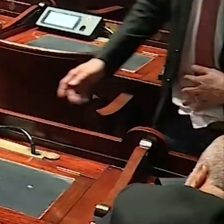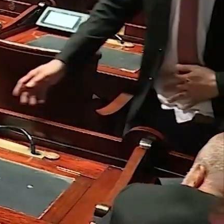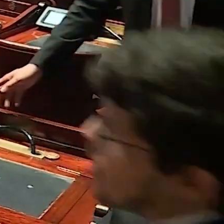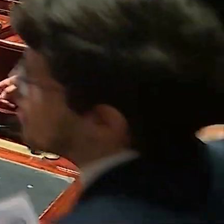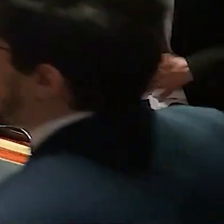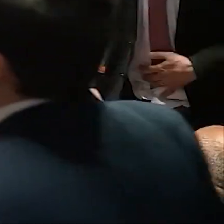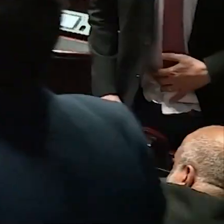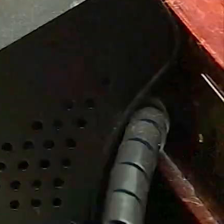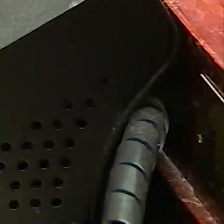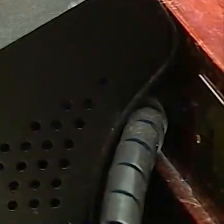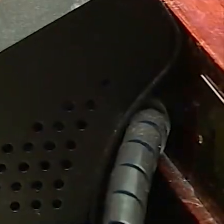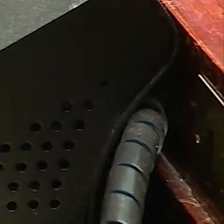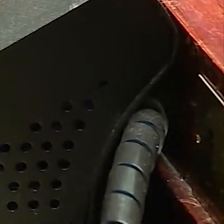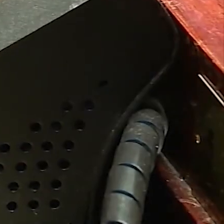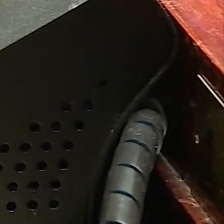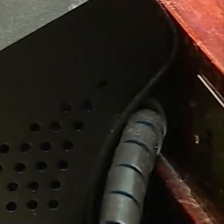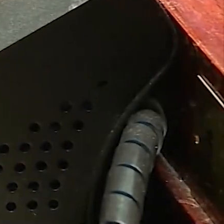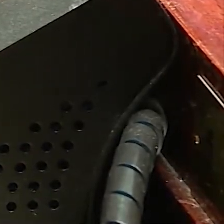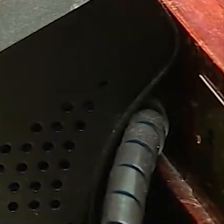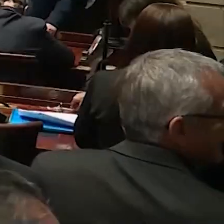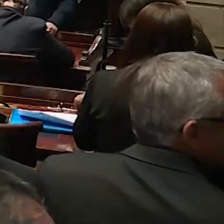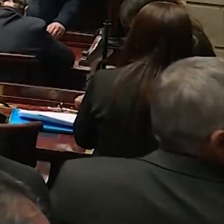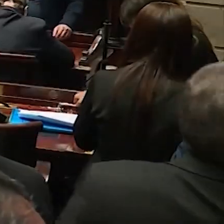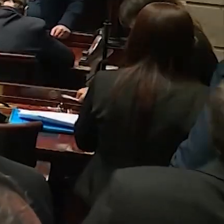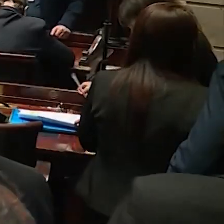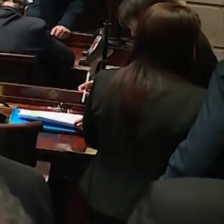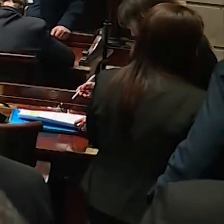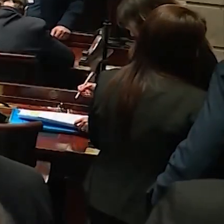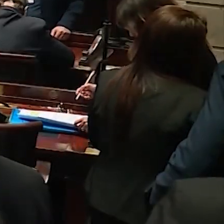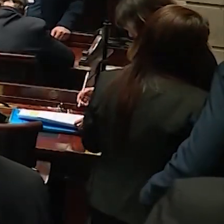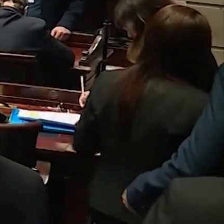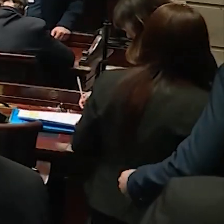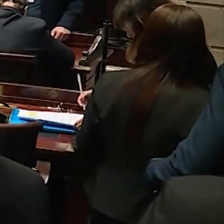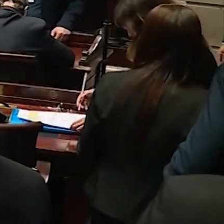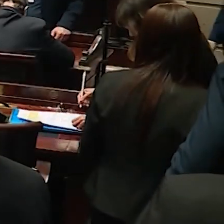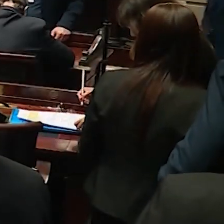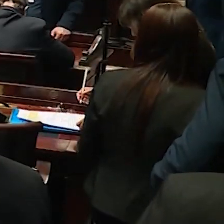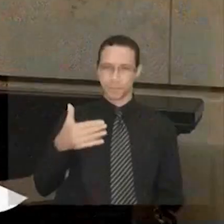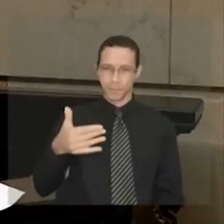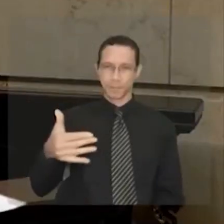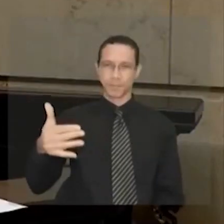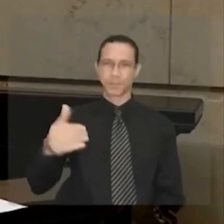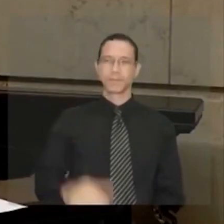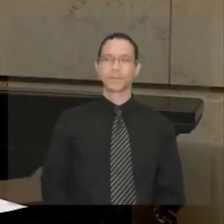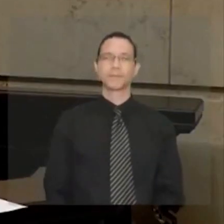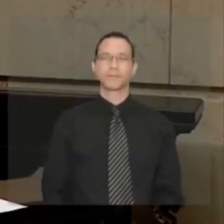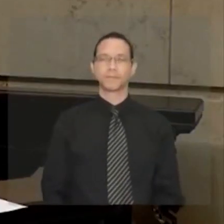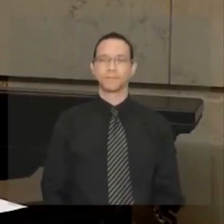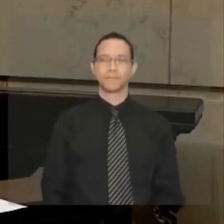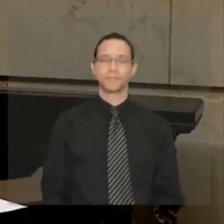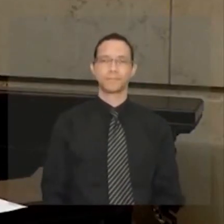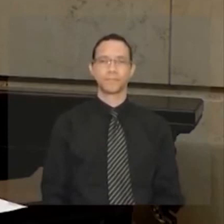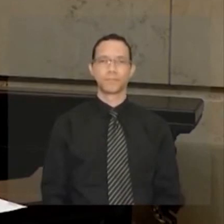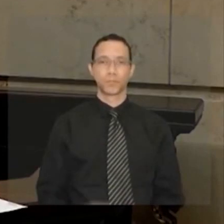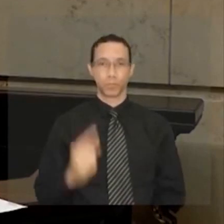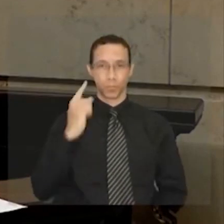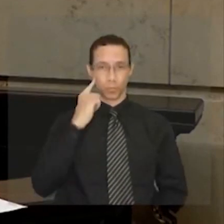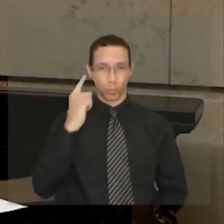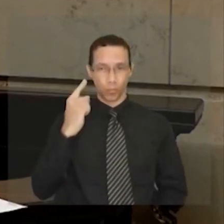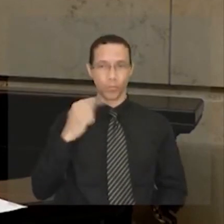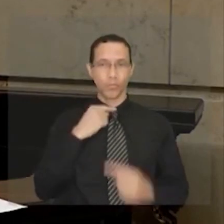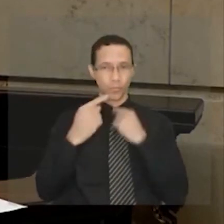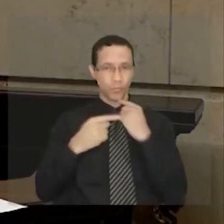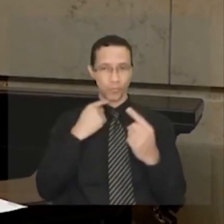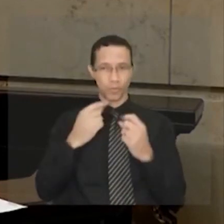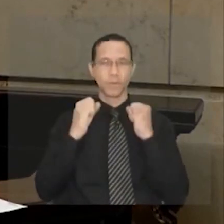ocorreu em segunda discussão no dia 21 de Março segunda determinação assinada pela vereadora Verônica Costa adolescentes de famílias